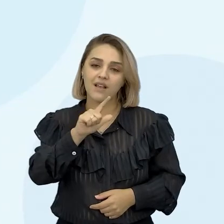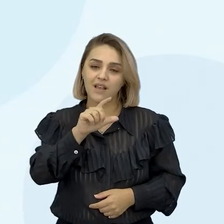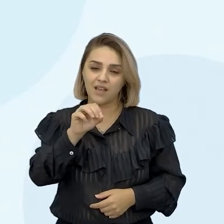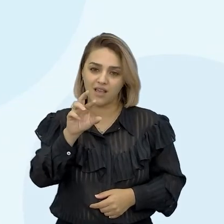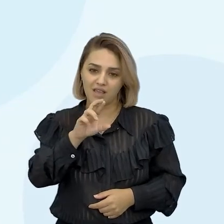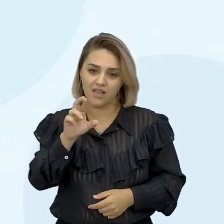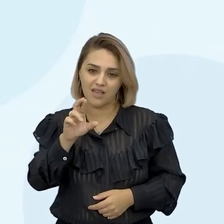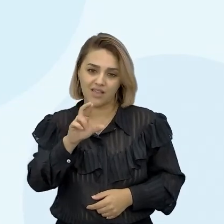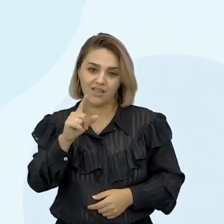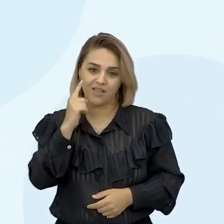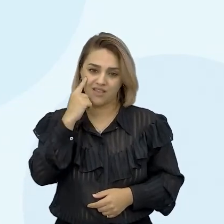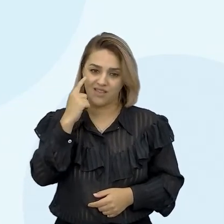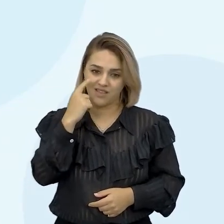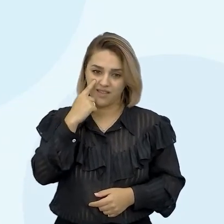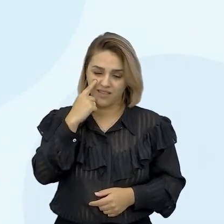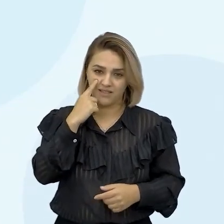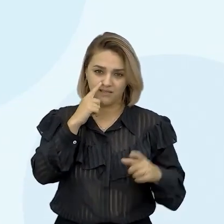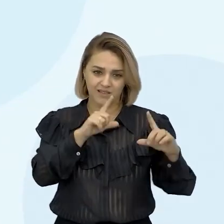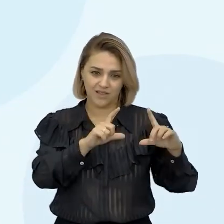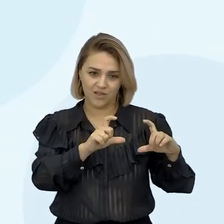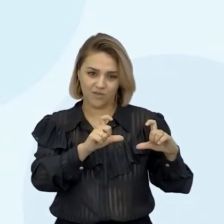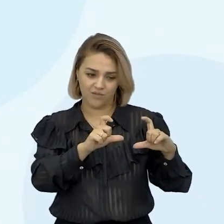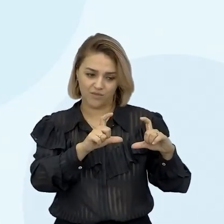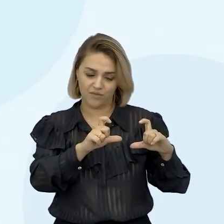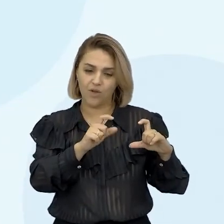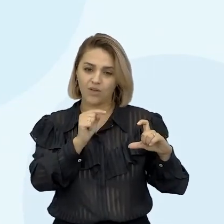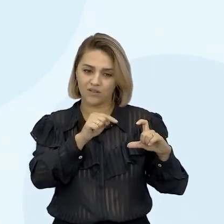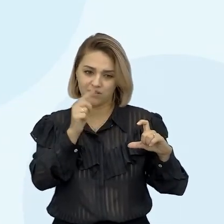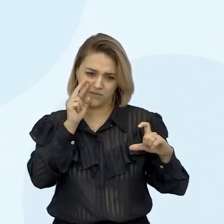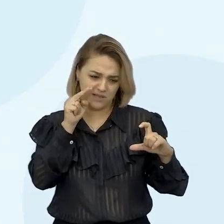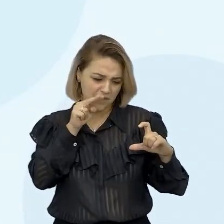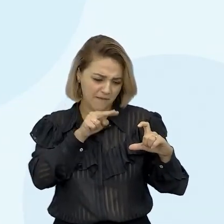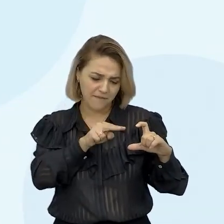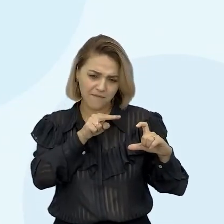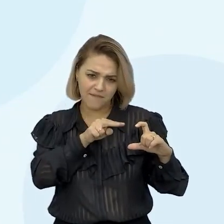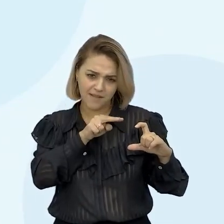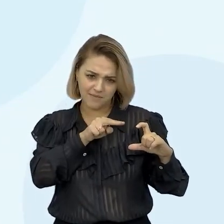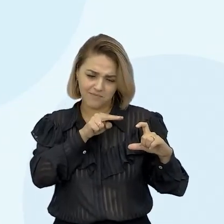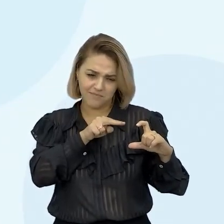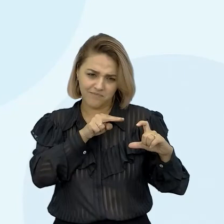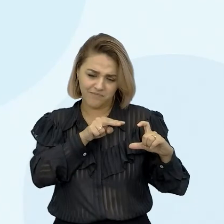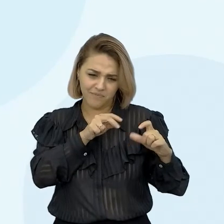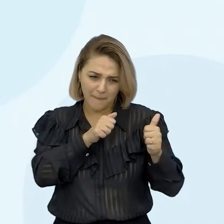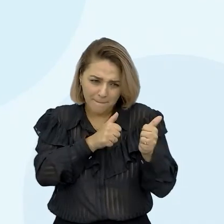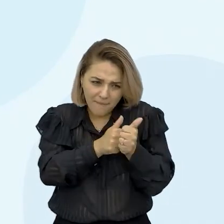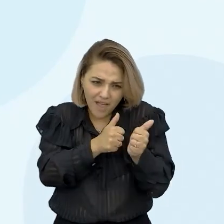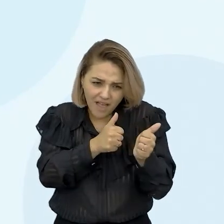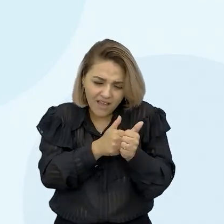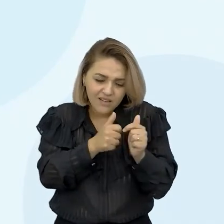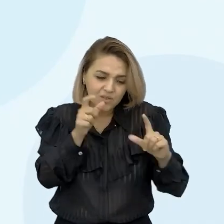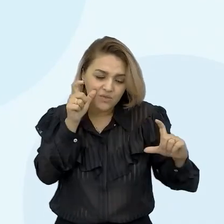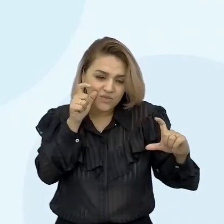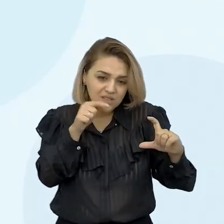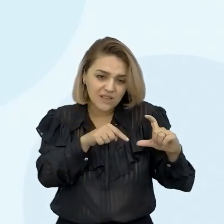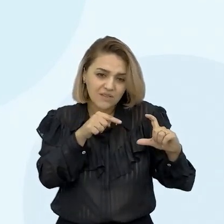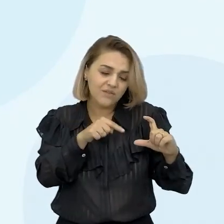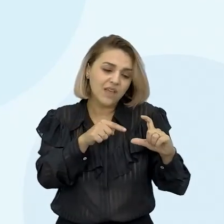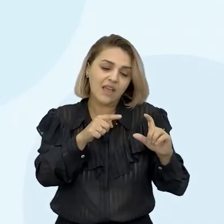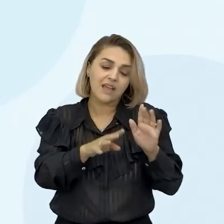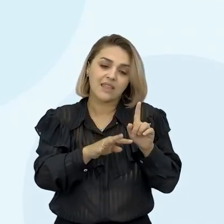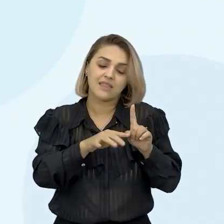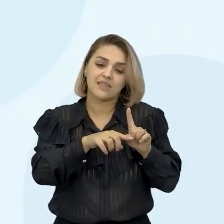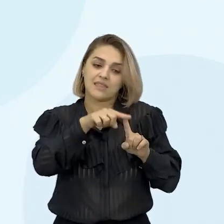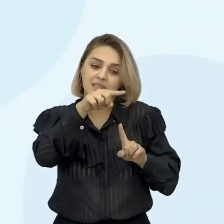fotinho aqui ó se você olhar bem Bem de pertinho você vai ver aqui esse medidor de